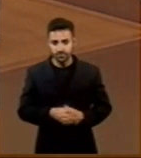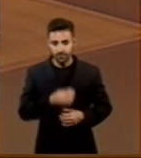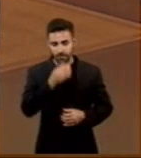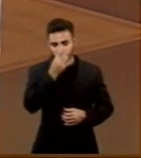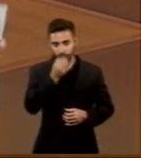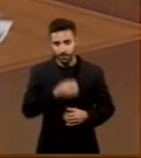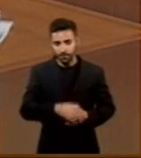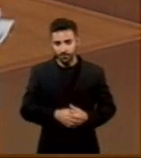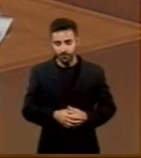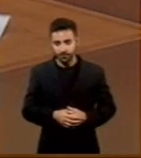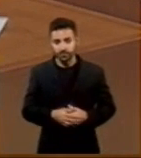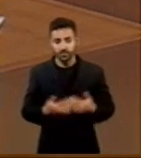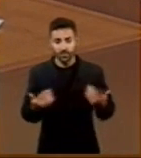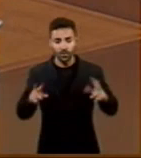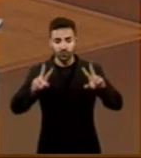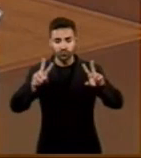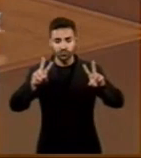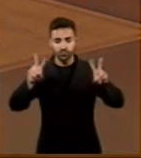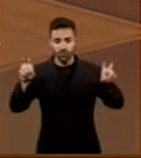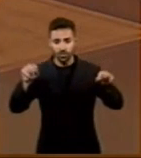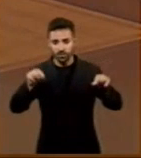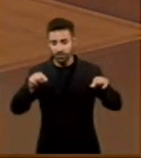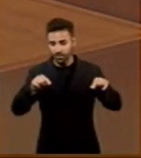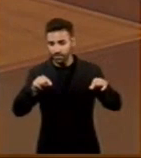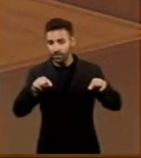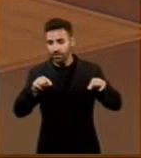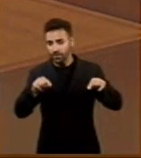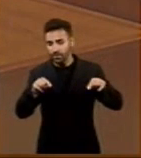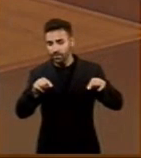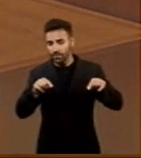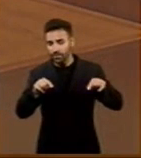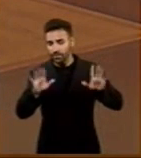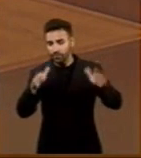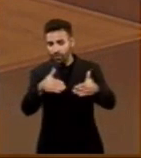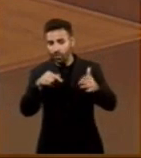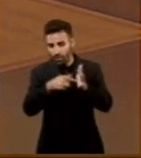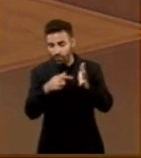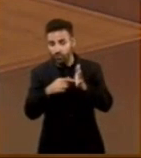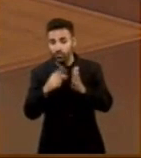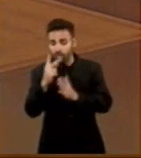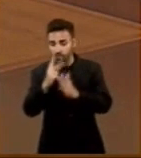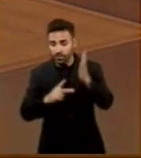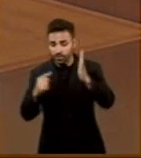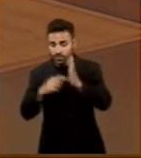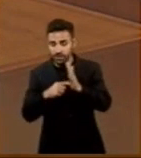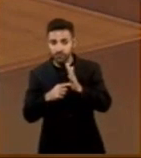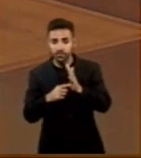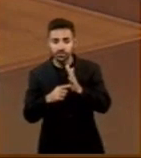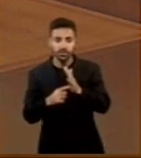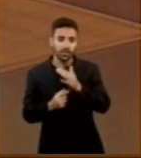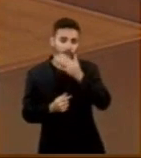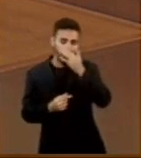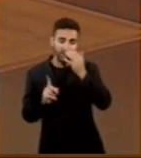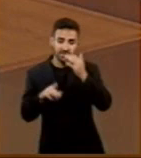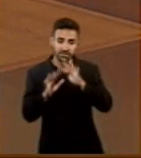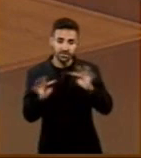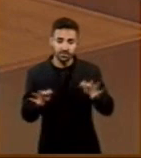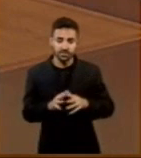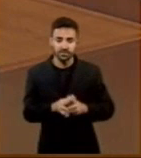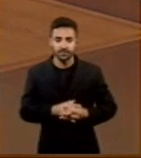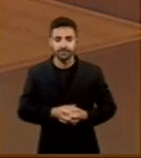Quanto ao mérito, seria muito breve, porque a matéria não é complexa, é simples.